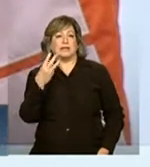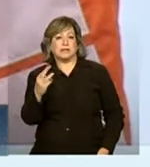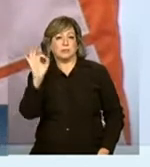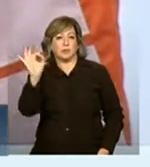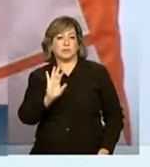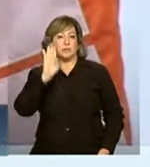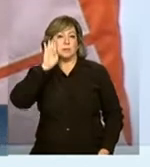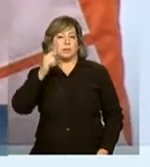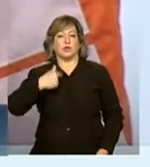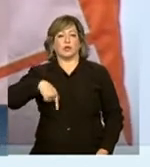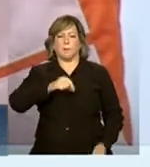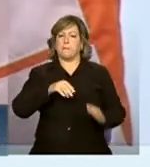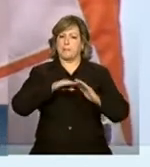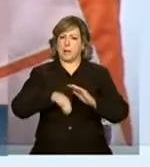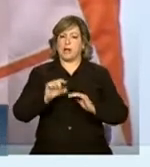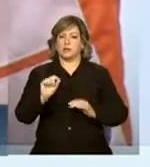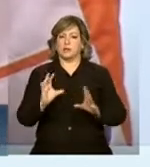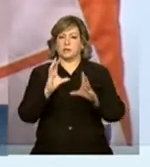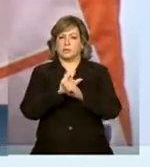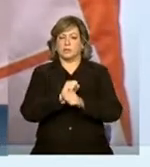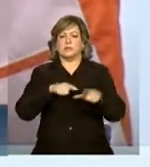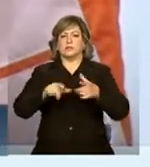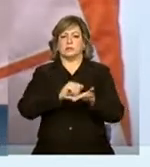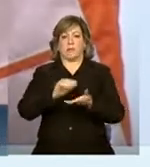em agosto.